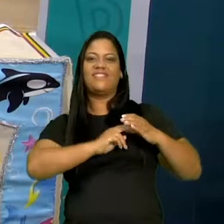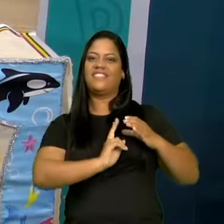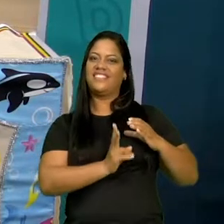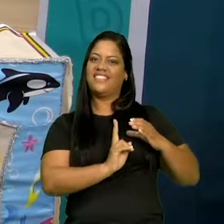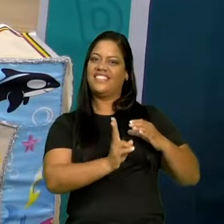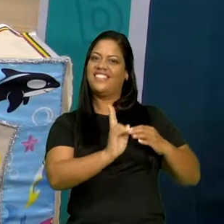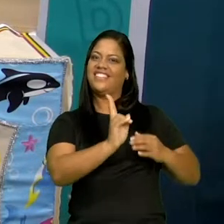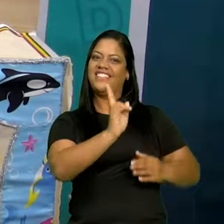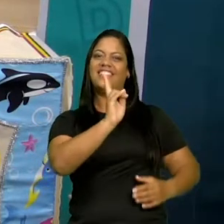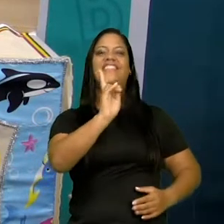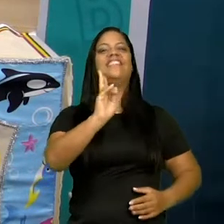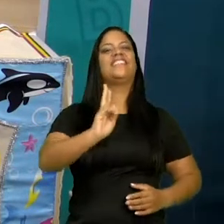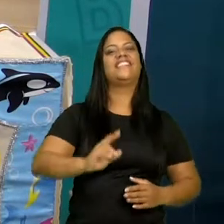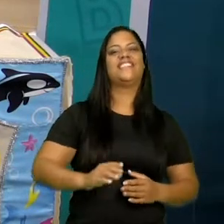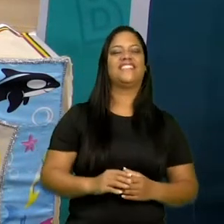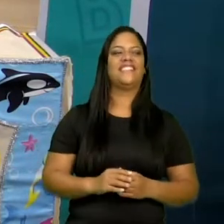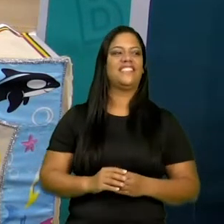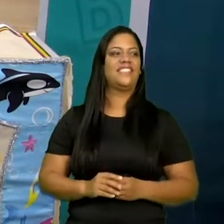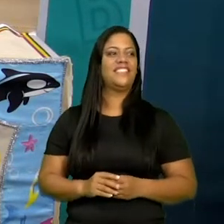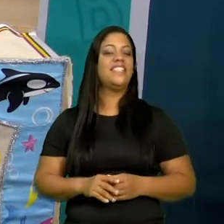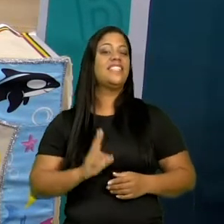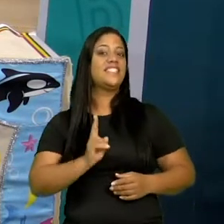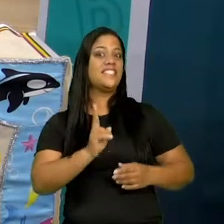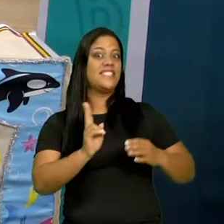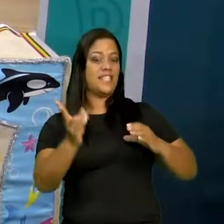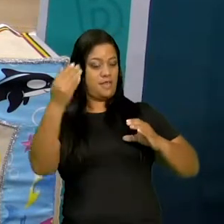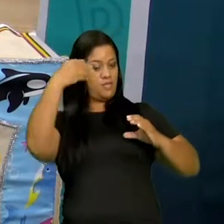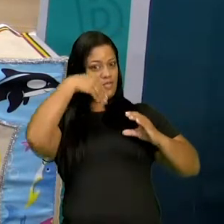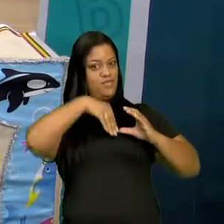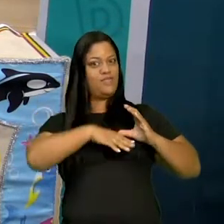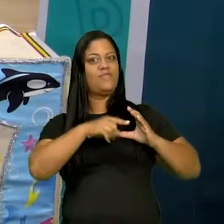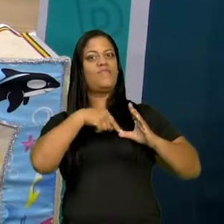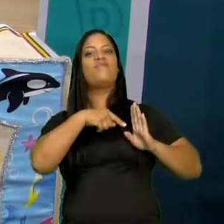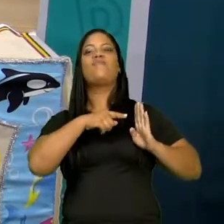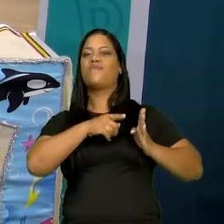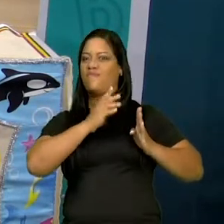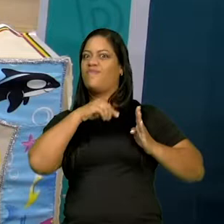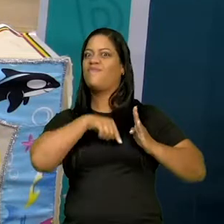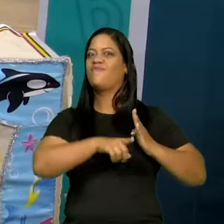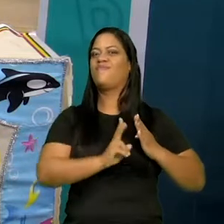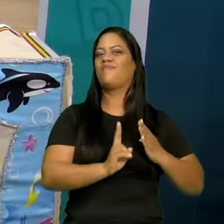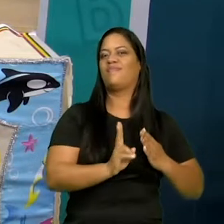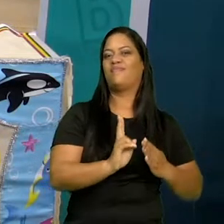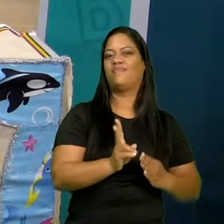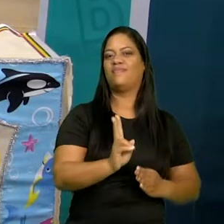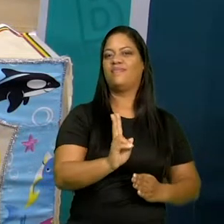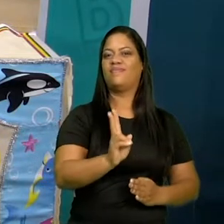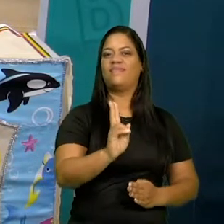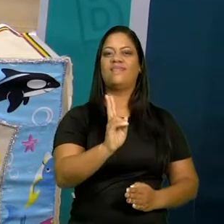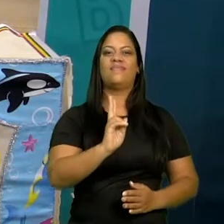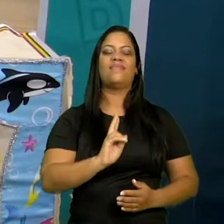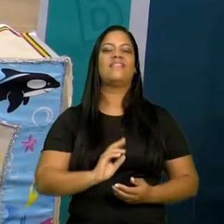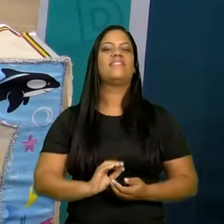coração. E jamais ela vai sair do seu coração.